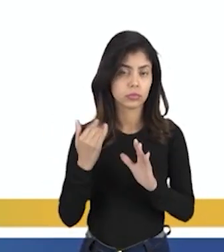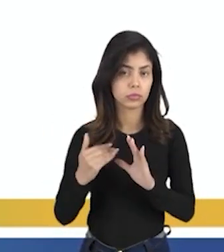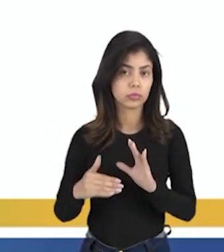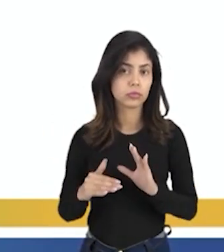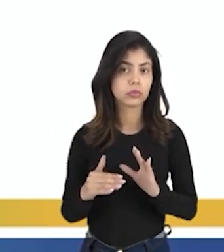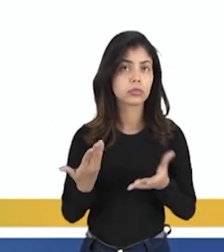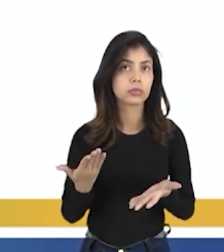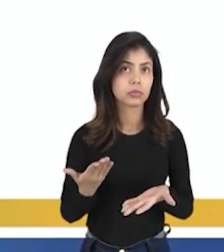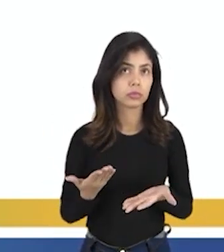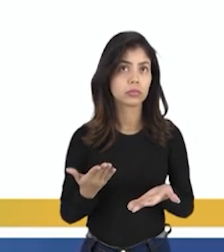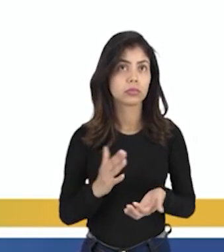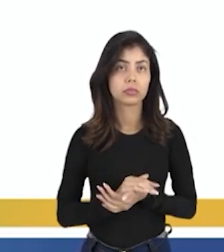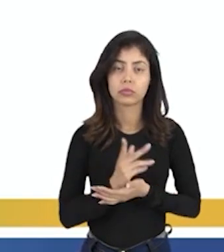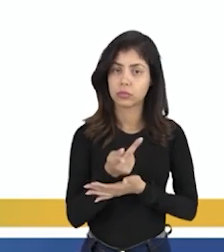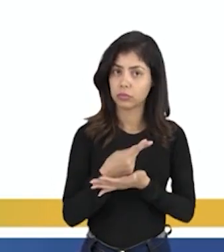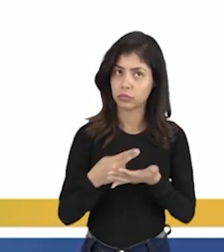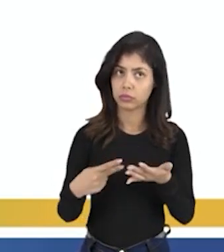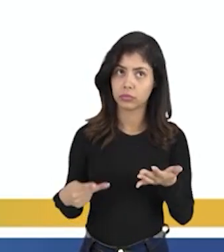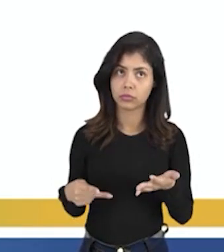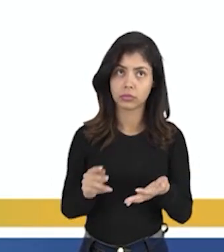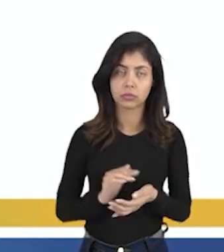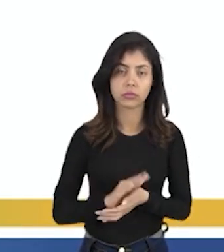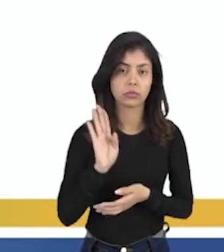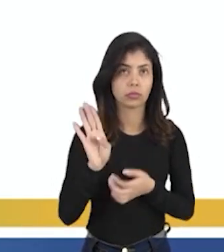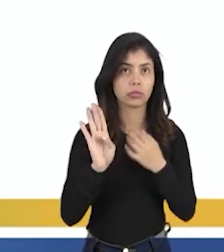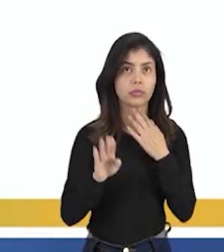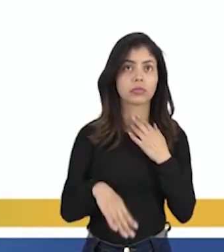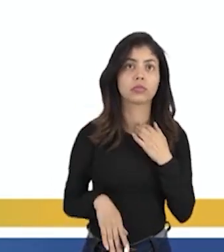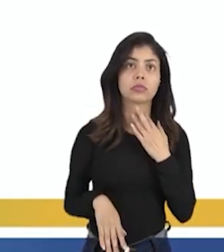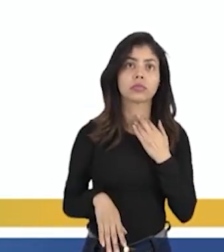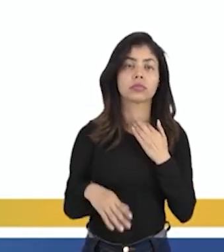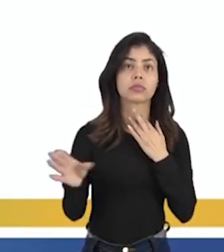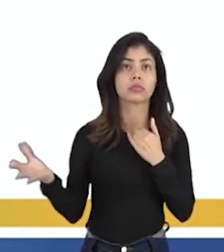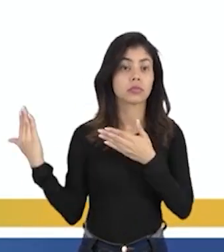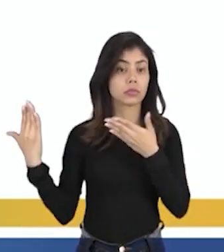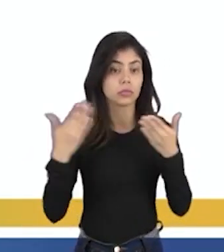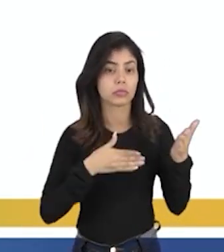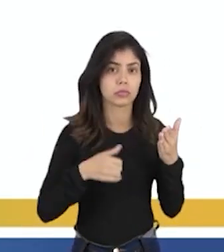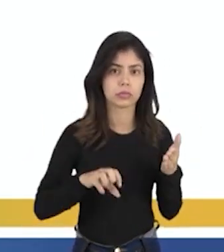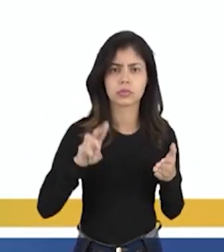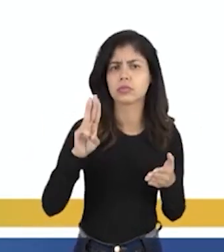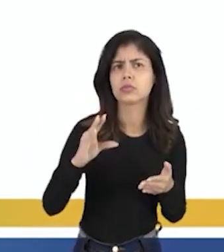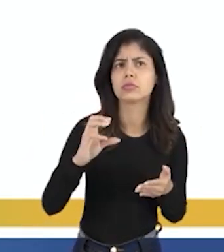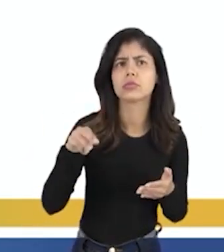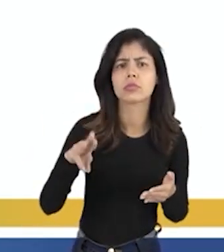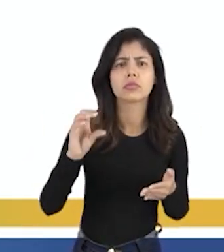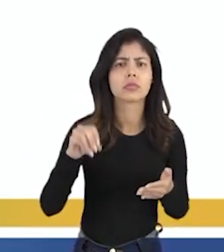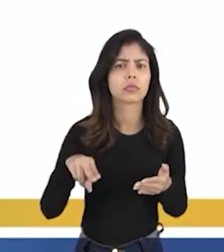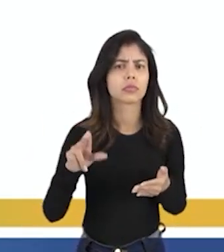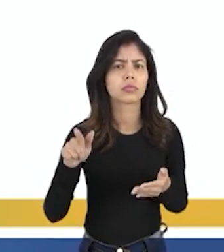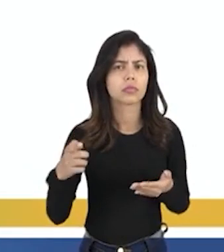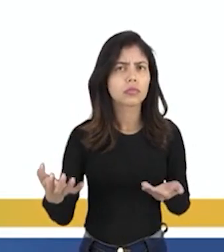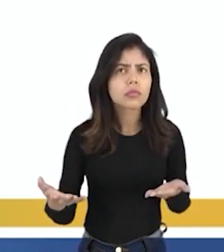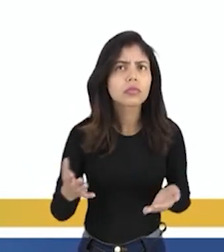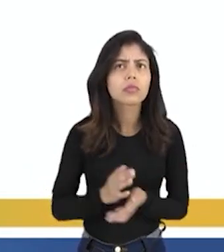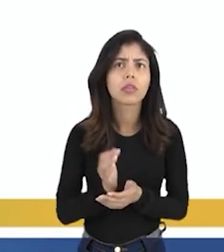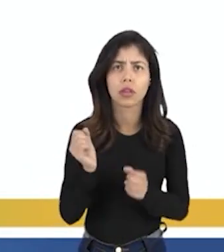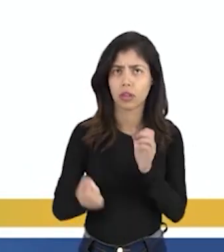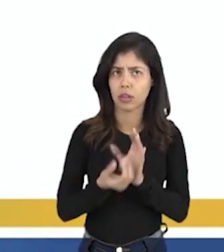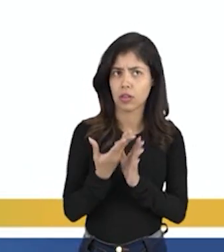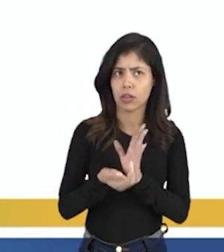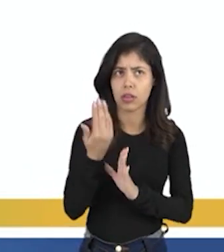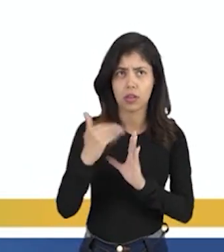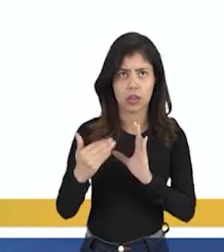mensagem, quem? A função poética. Letra B. Coloca o foco no com o que se constrói